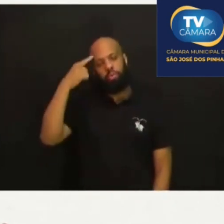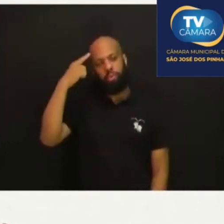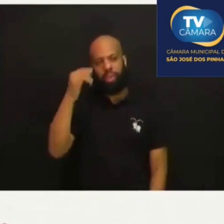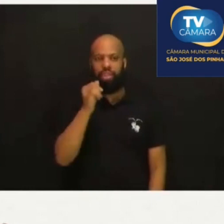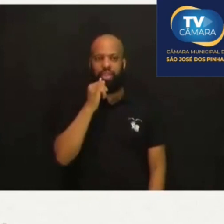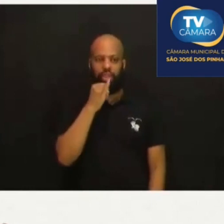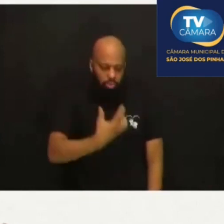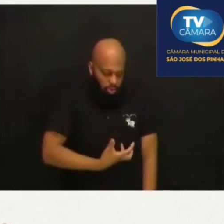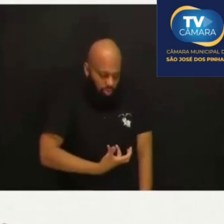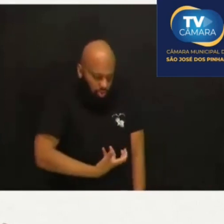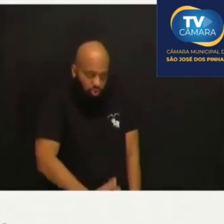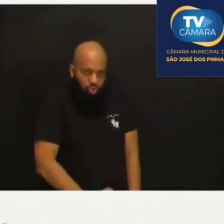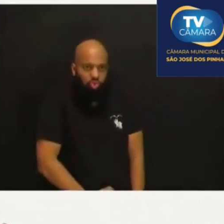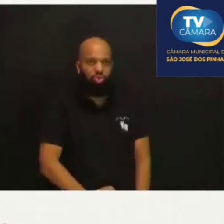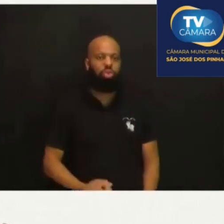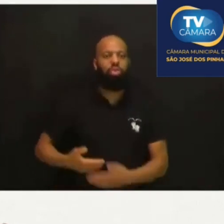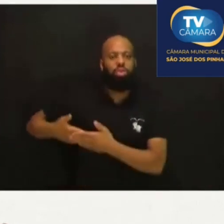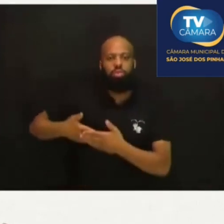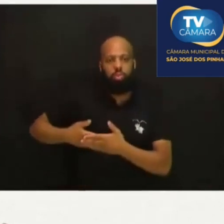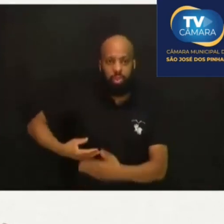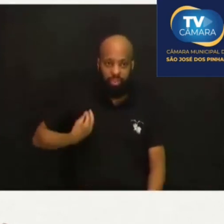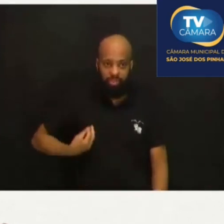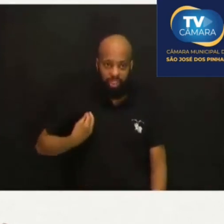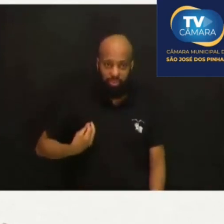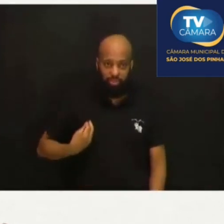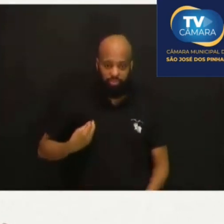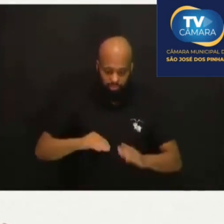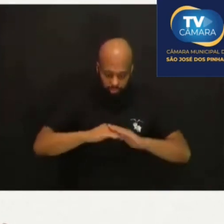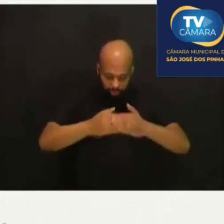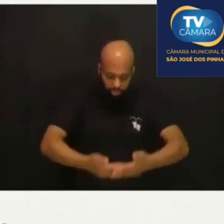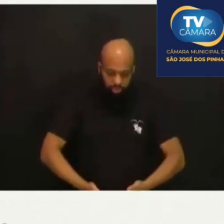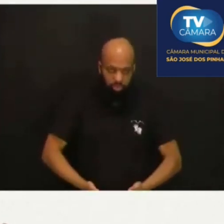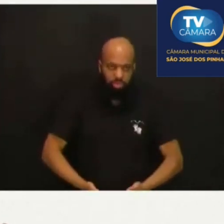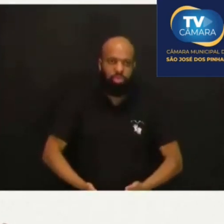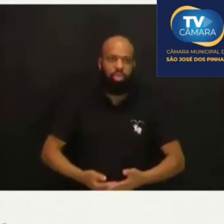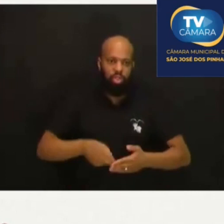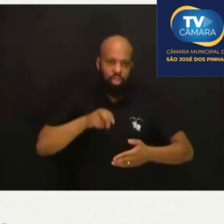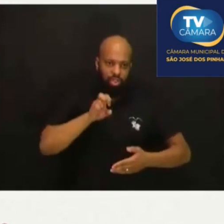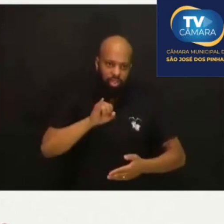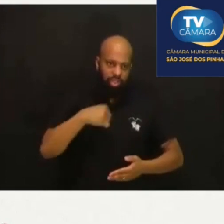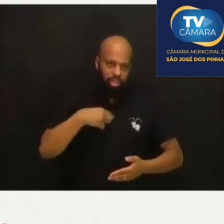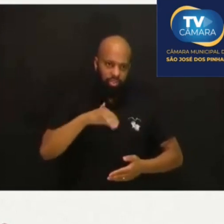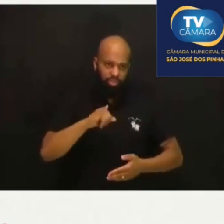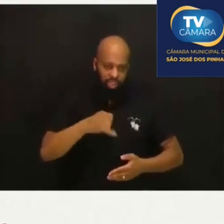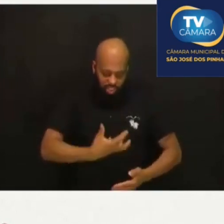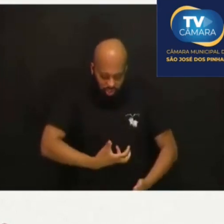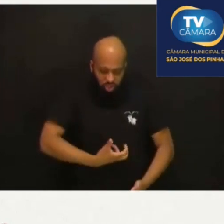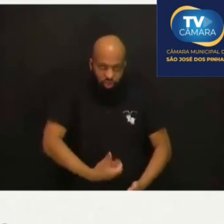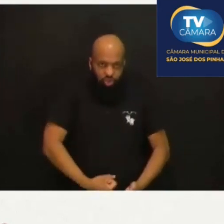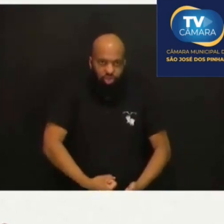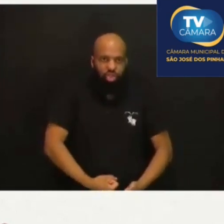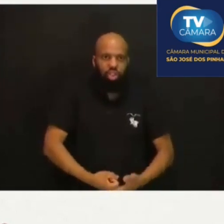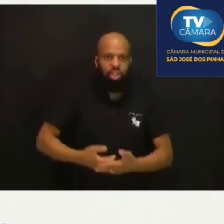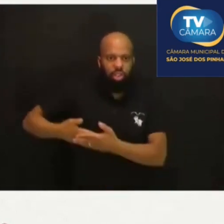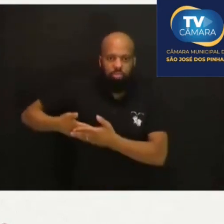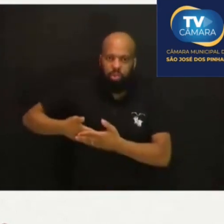bebê, né, vivo de dentro da barriga de uma mãe, vivo não, né, mas que eu vá tirar esse bebê, desculpa, de